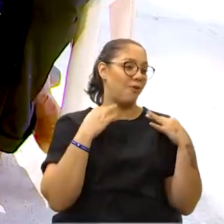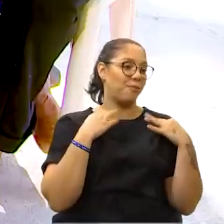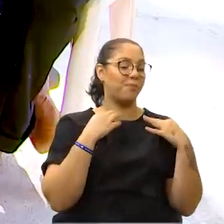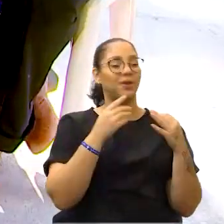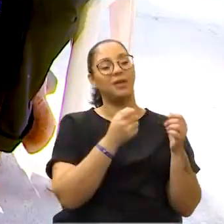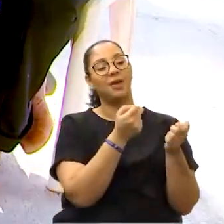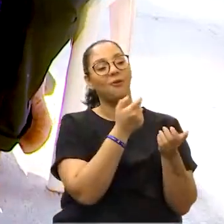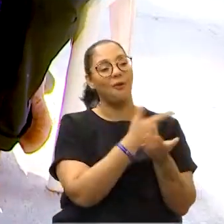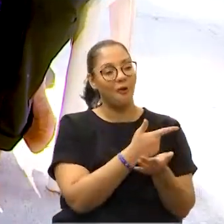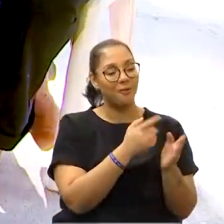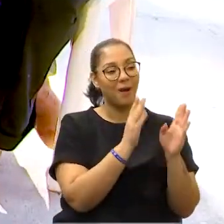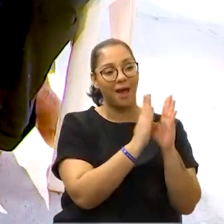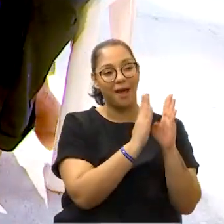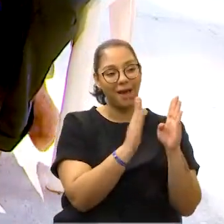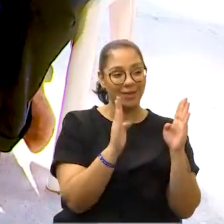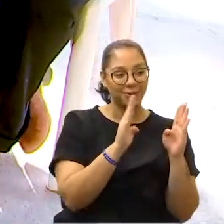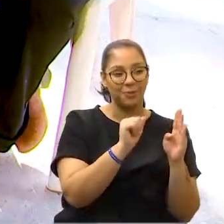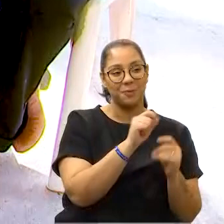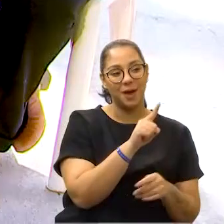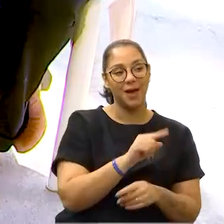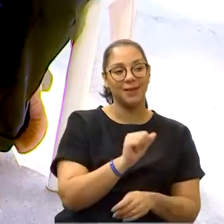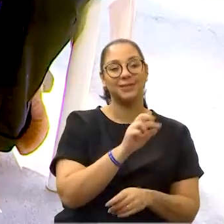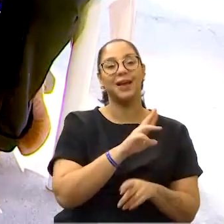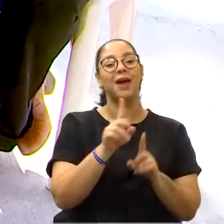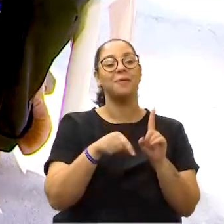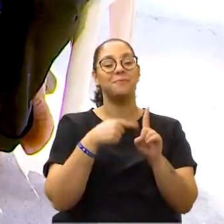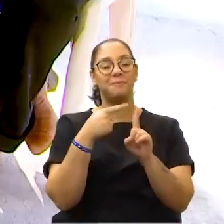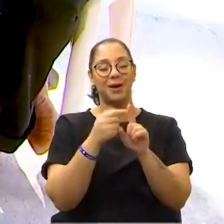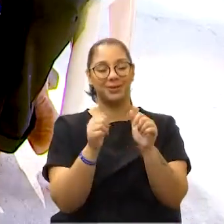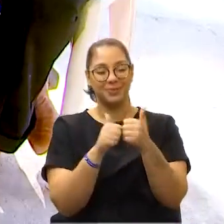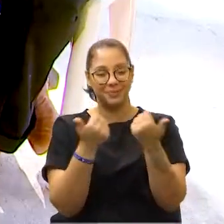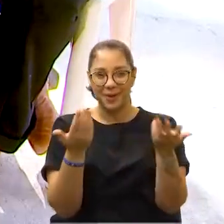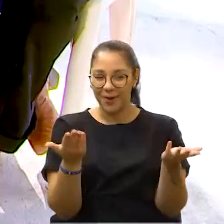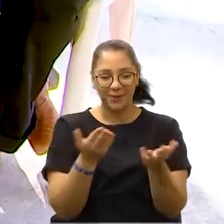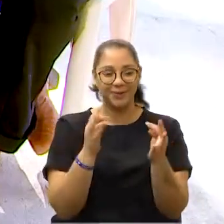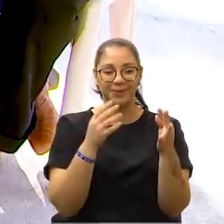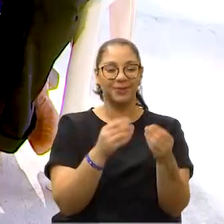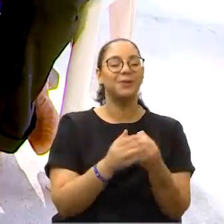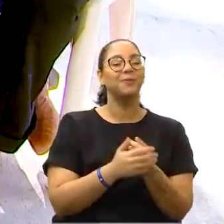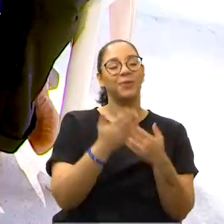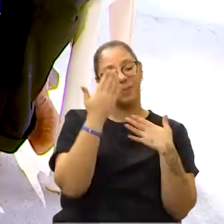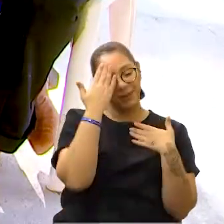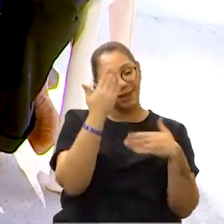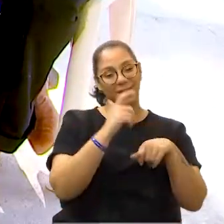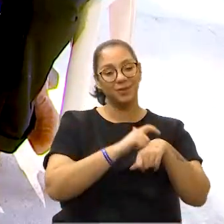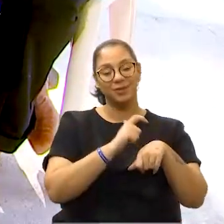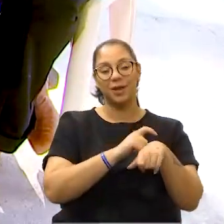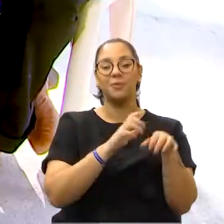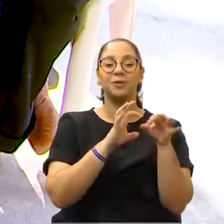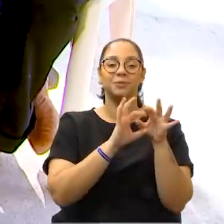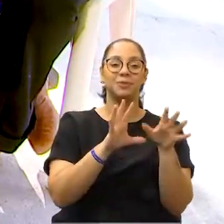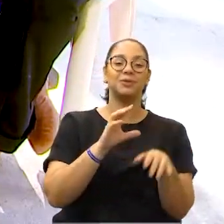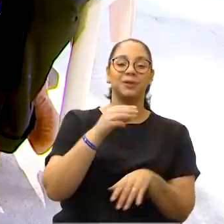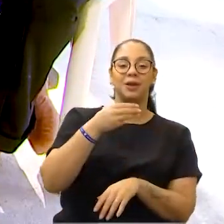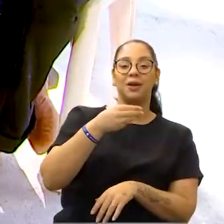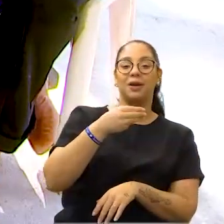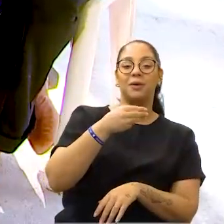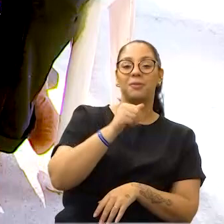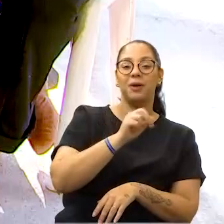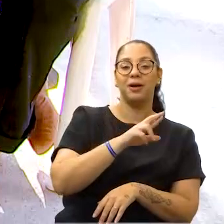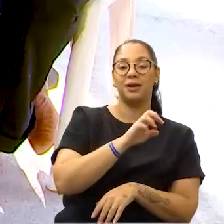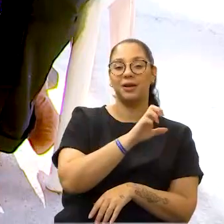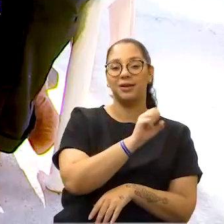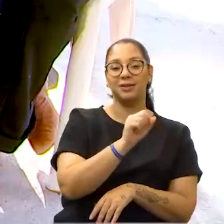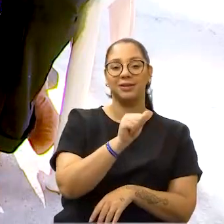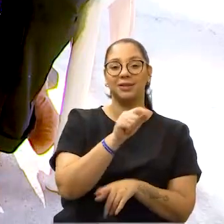Vou sair com roupinha do brechó, com pãozinho, vou sair com kit completo aqui. Vai. Meninas, obrigada pelo tempo de vocês, agradece.